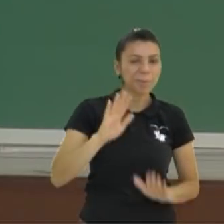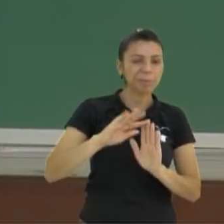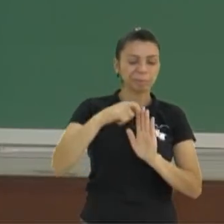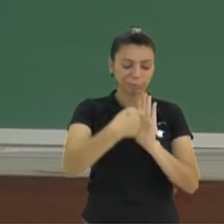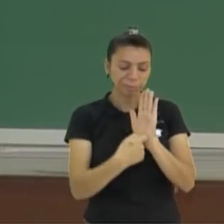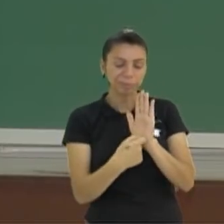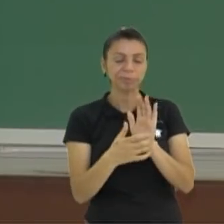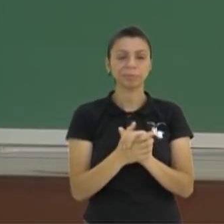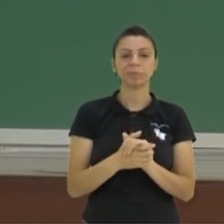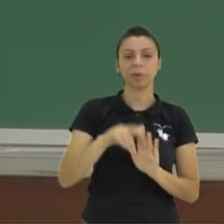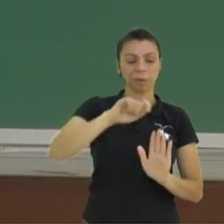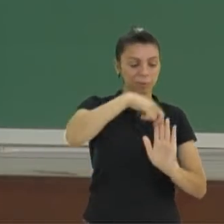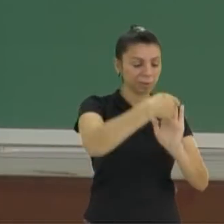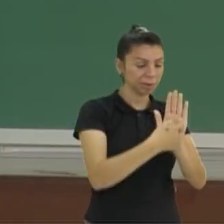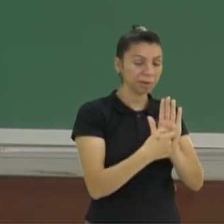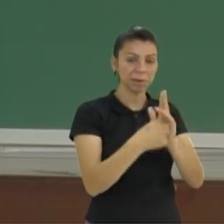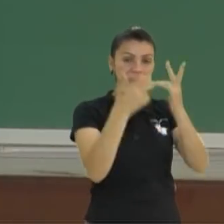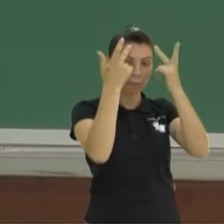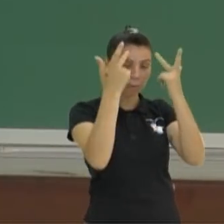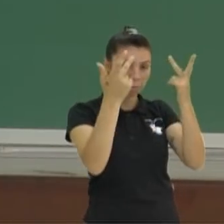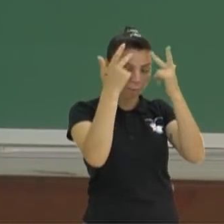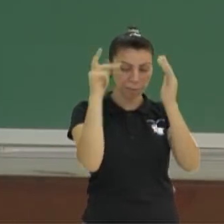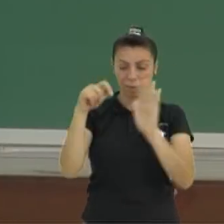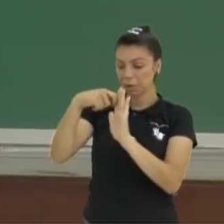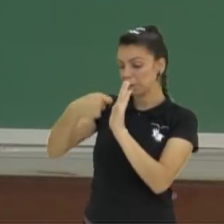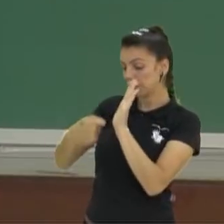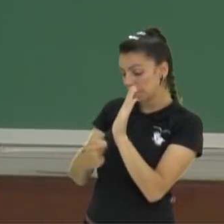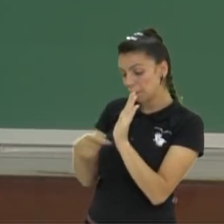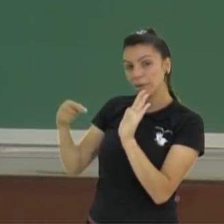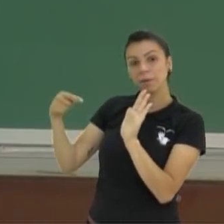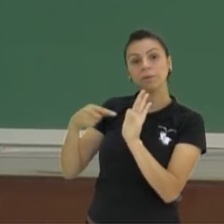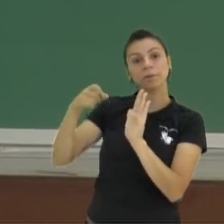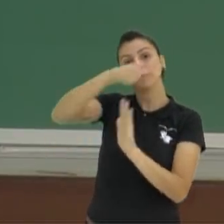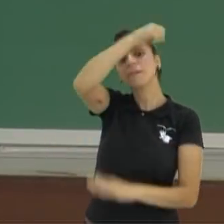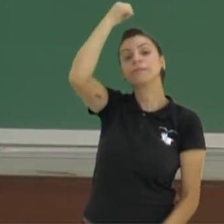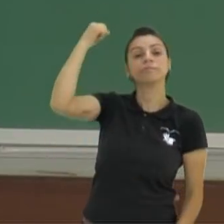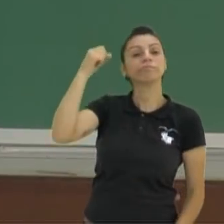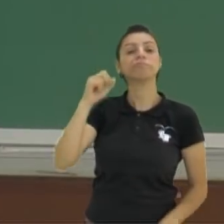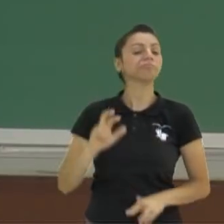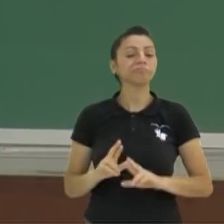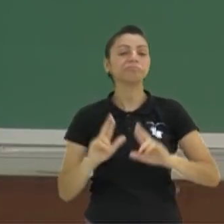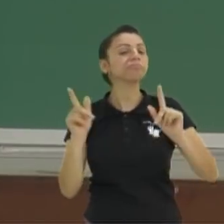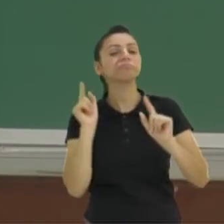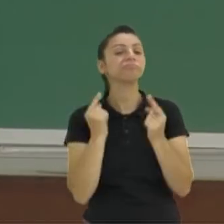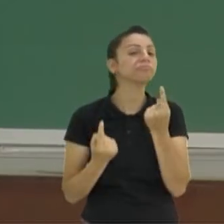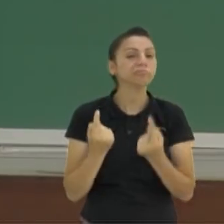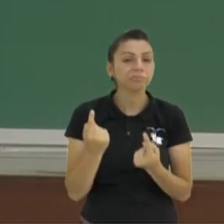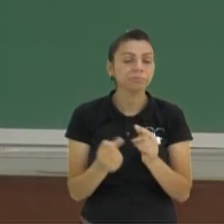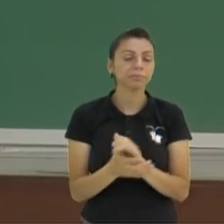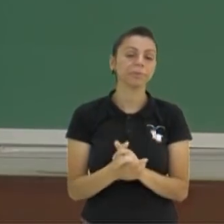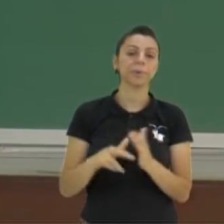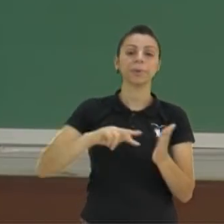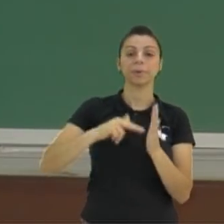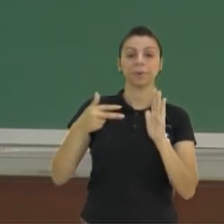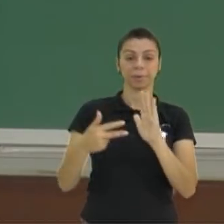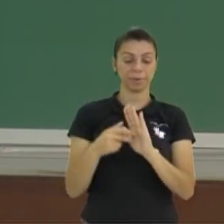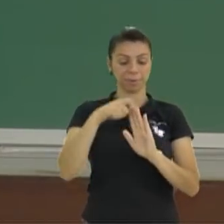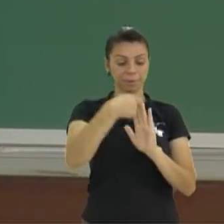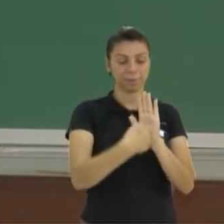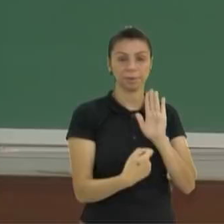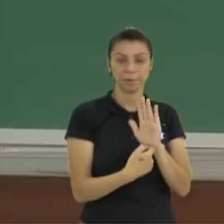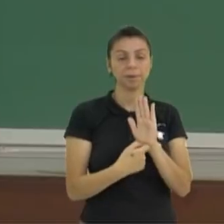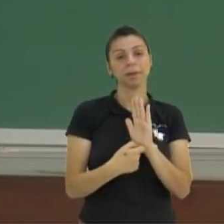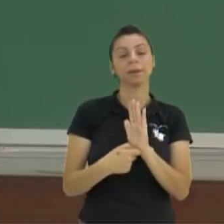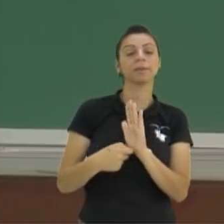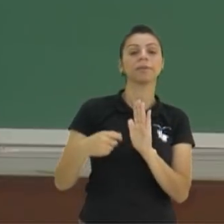a diferença entre um texto comum e um texto que é considerado como sagrado? O que faz com que um texto seja